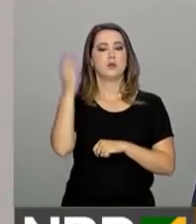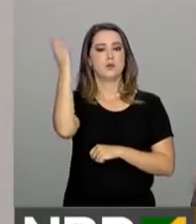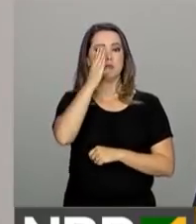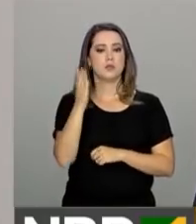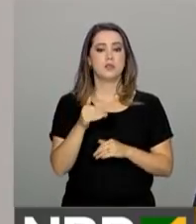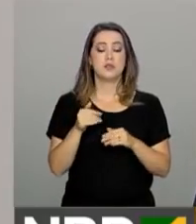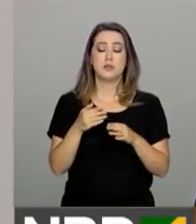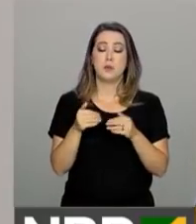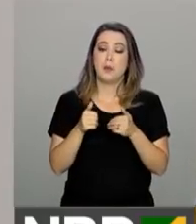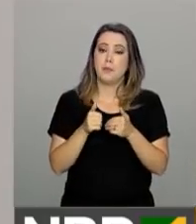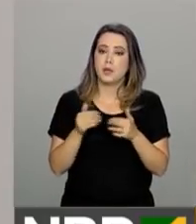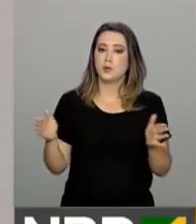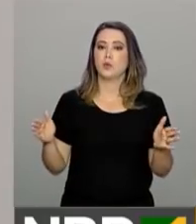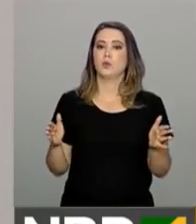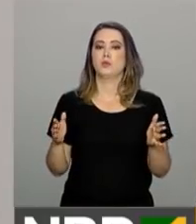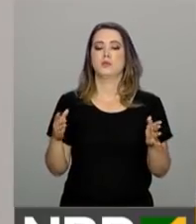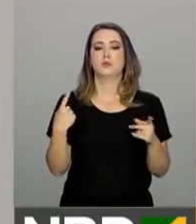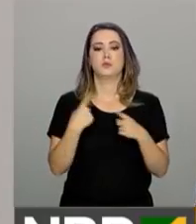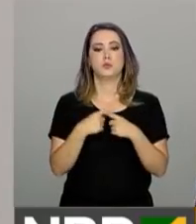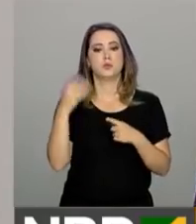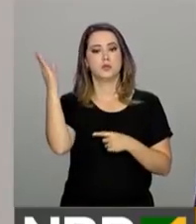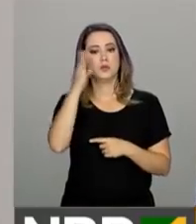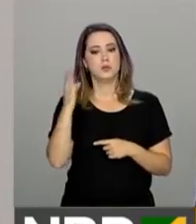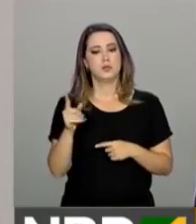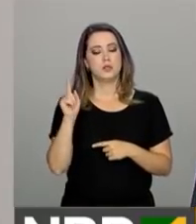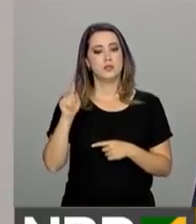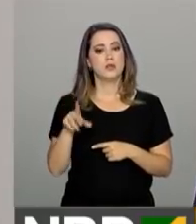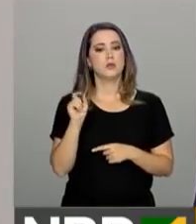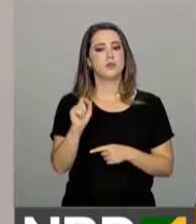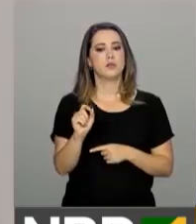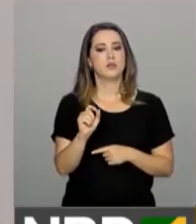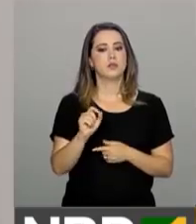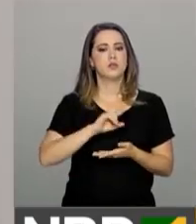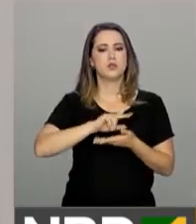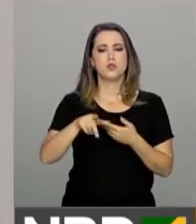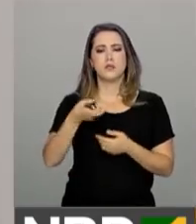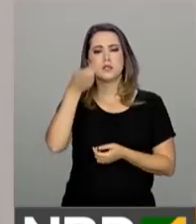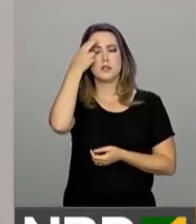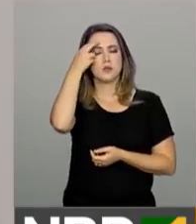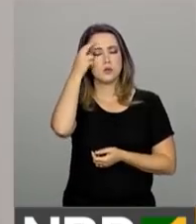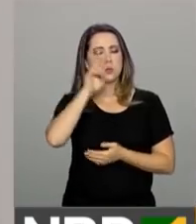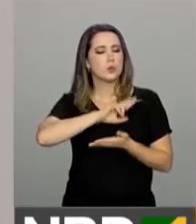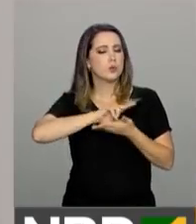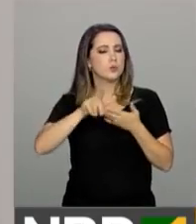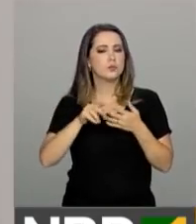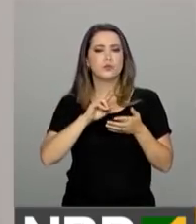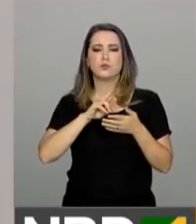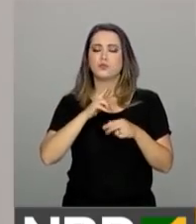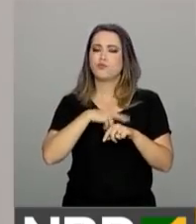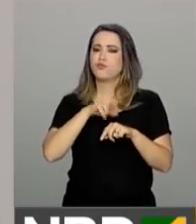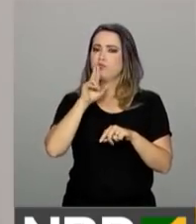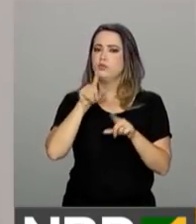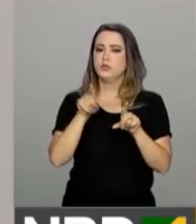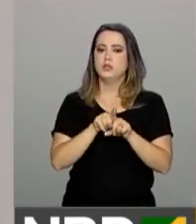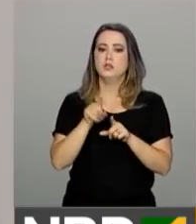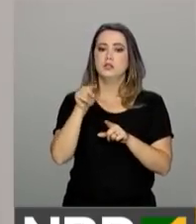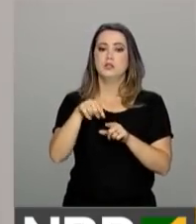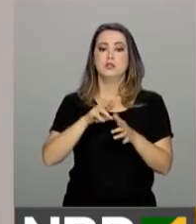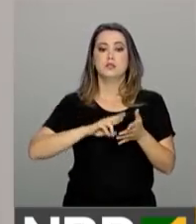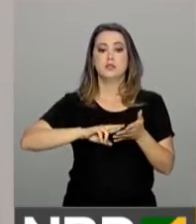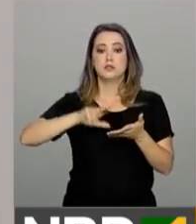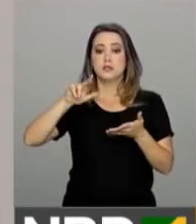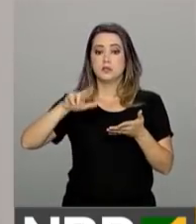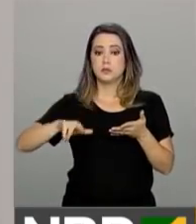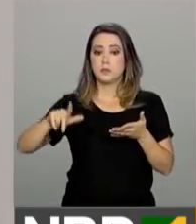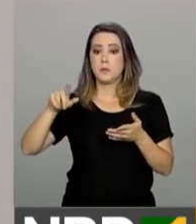a abertura o brasil é precisamente isso é um país multicultural e multiétnico é um país que tem na diversidade